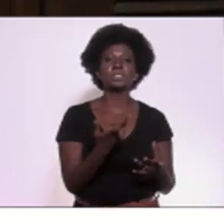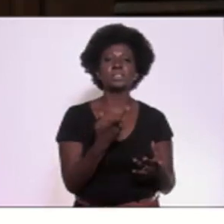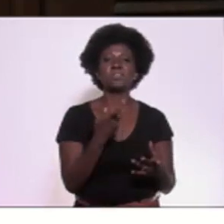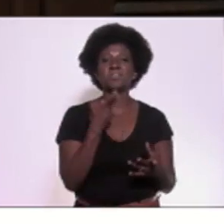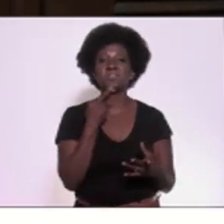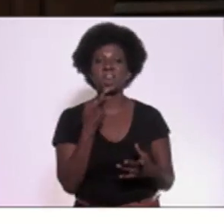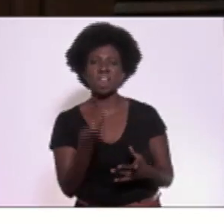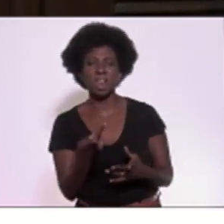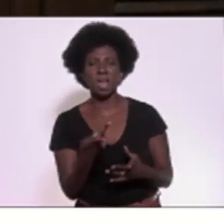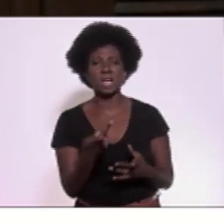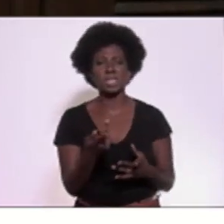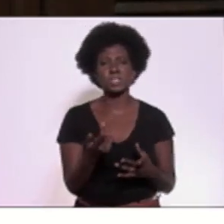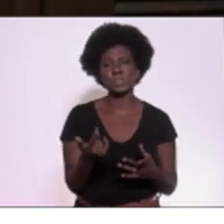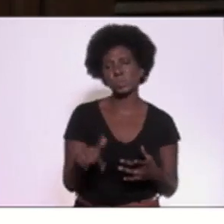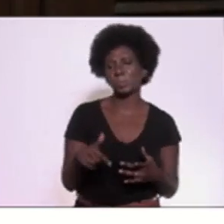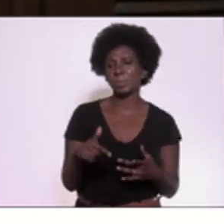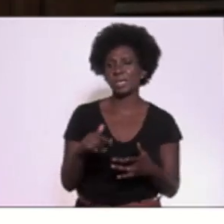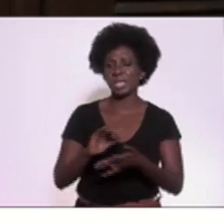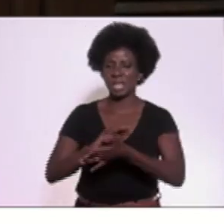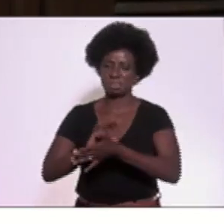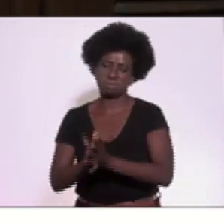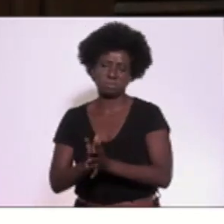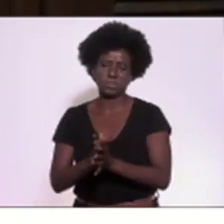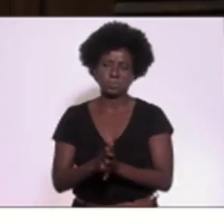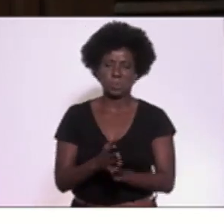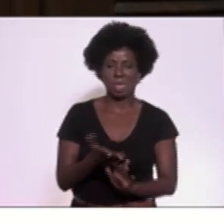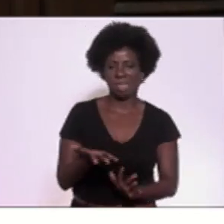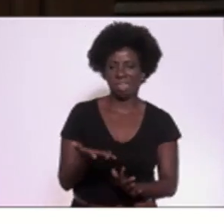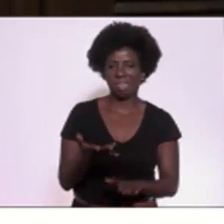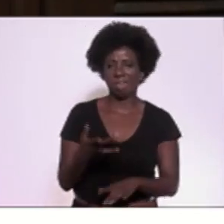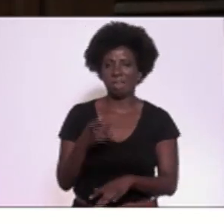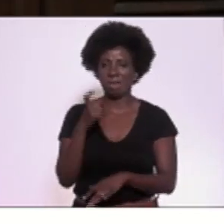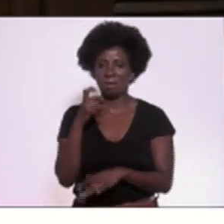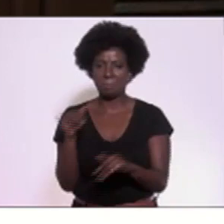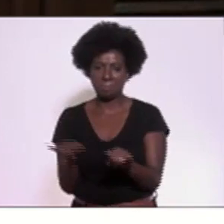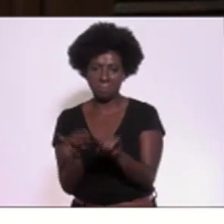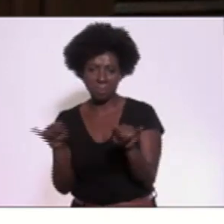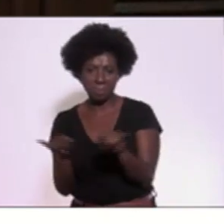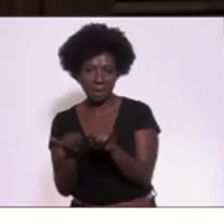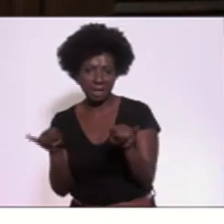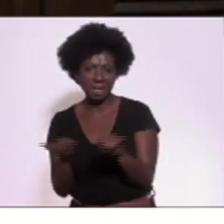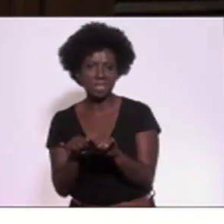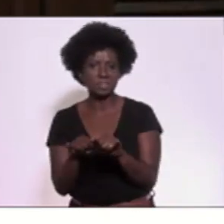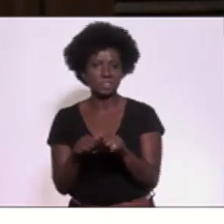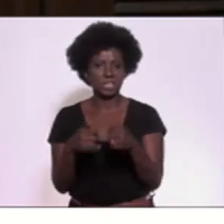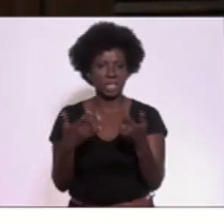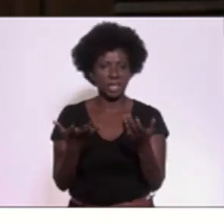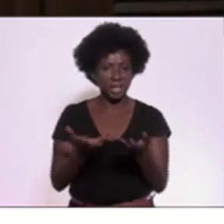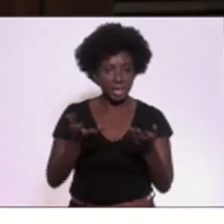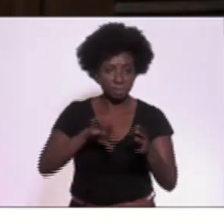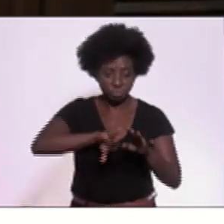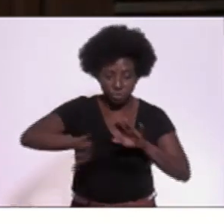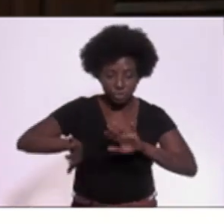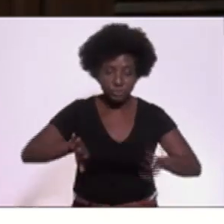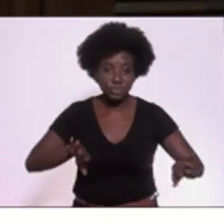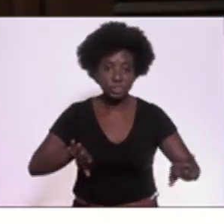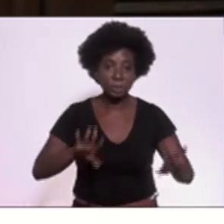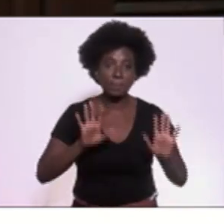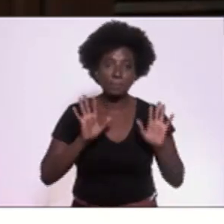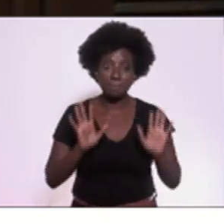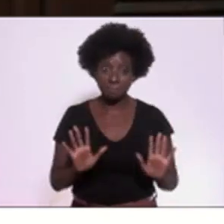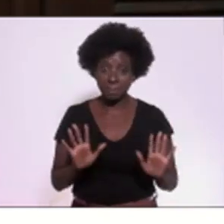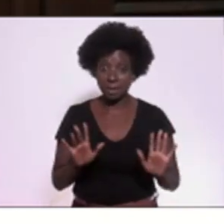sobre racismo é mimimi, que nós queremos dividir o povo brasileiro, mas os números, e Vossa Excelência, um homem